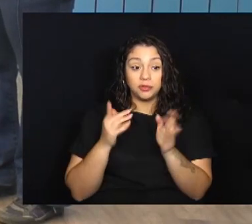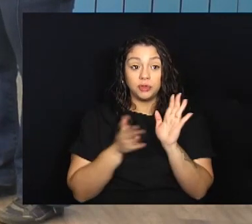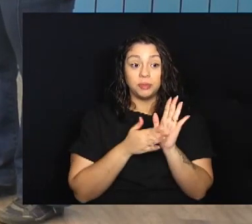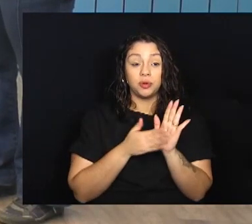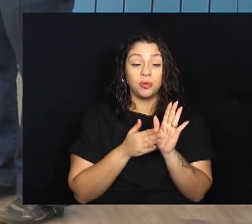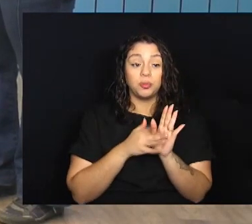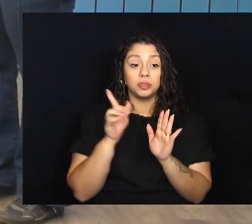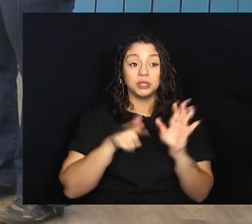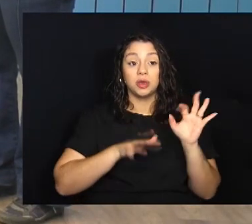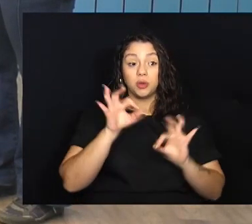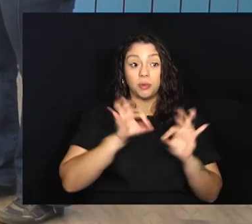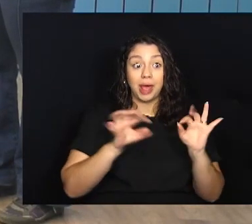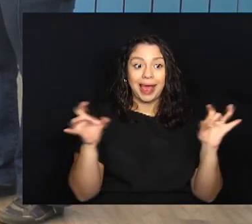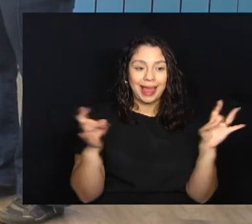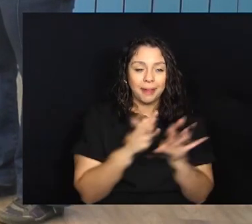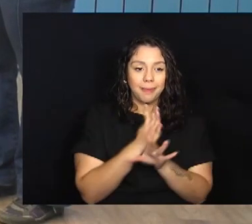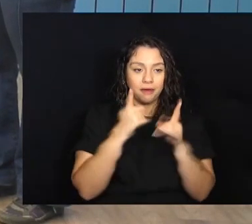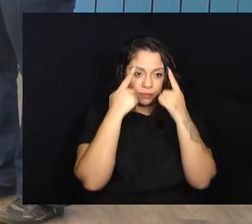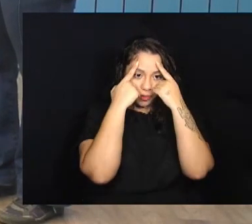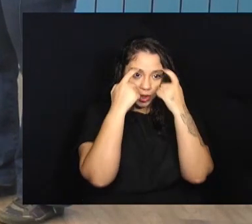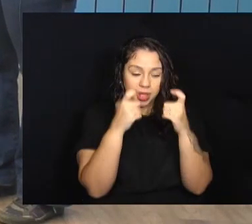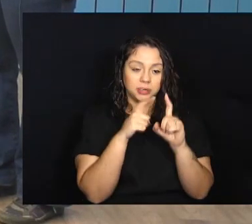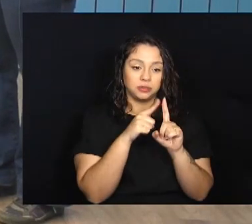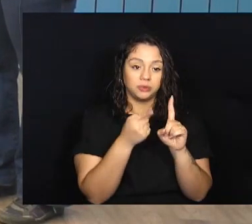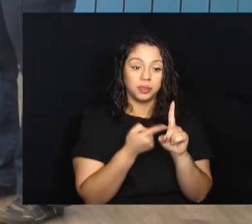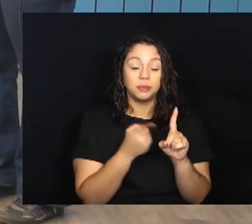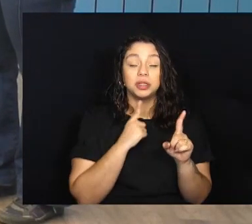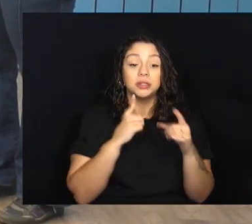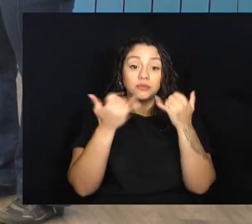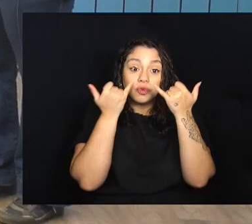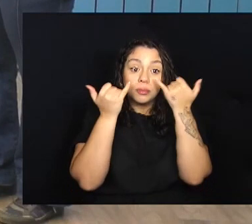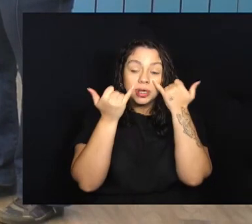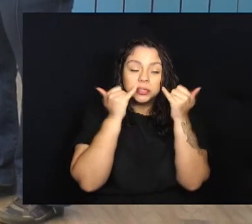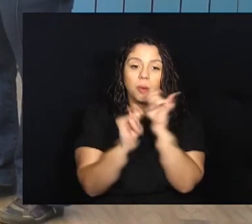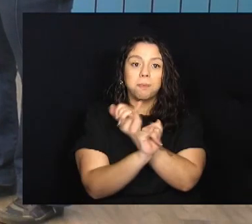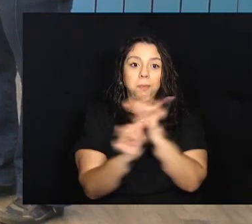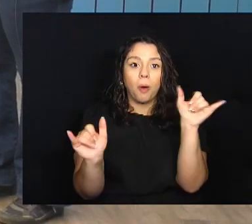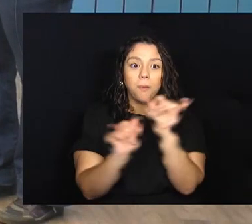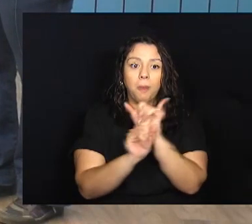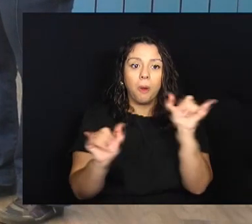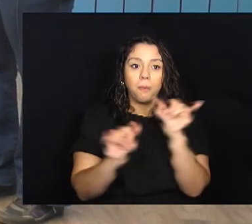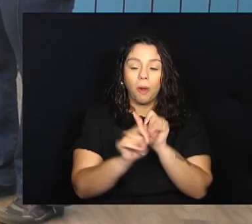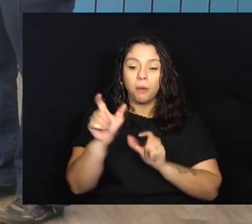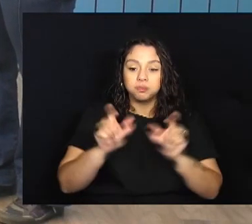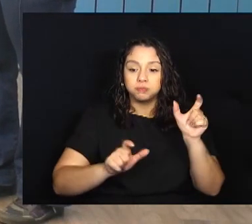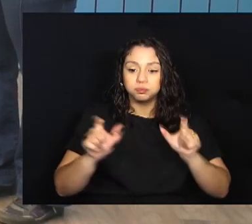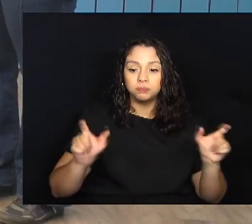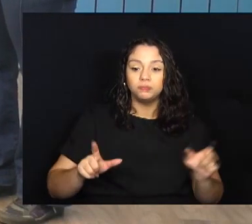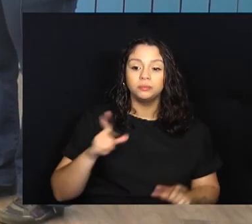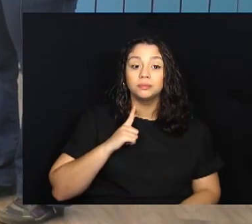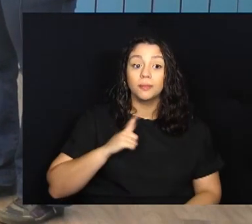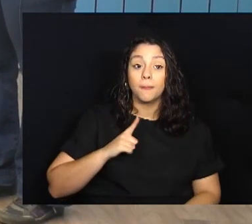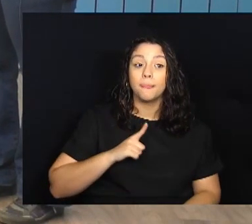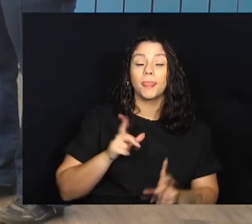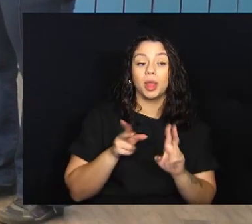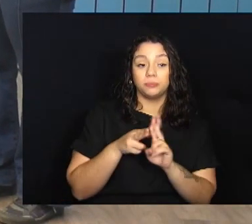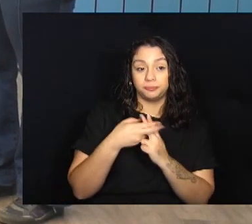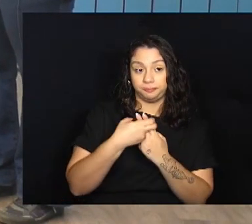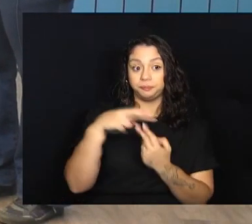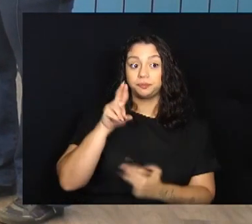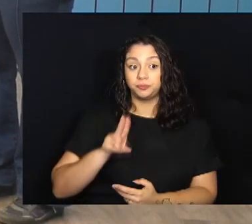de combate à violência obstétrica para levar informação até as usuárias do sistema de saúde sobre os